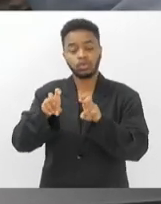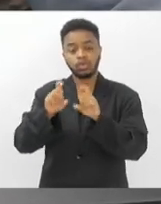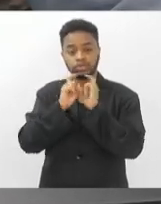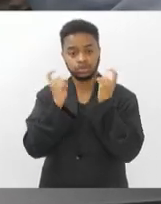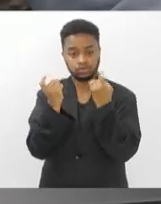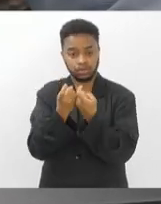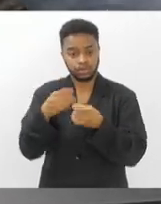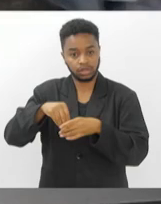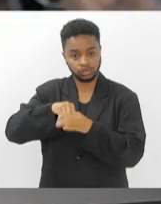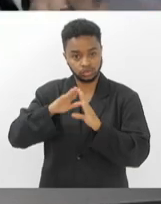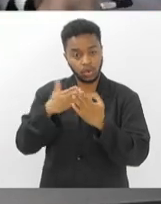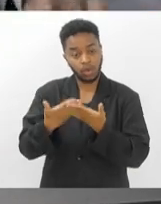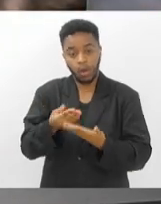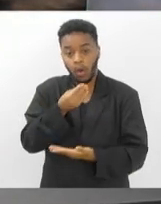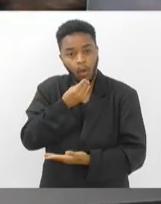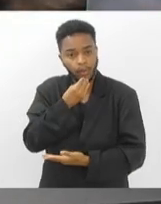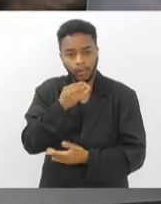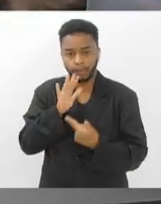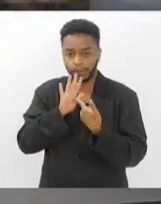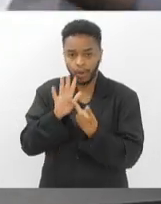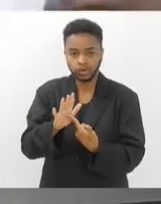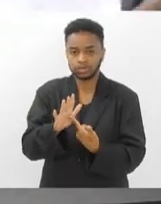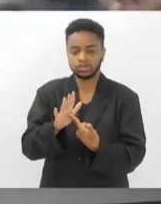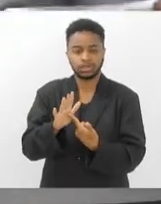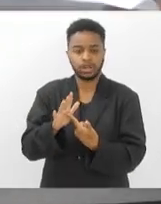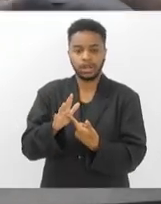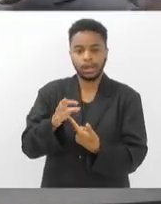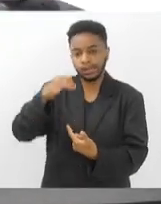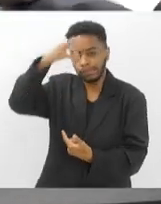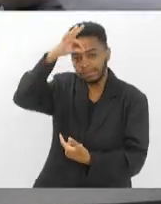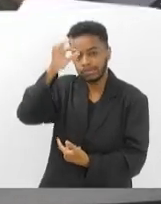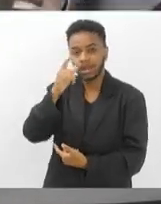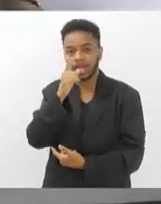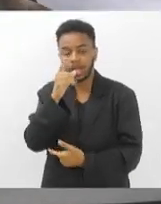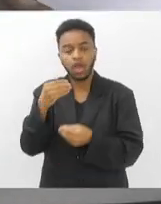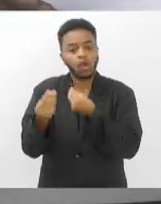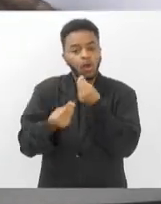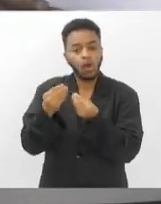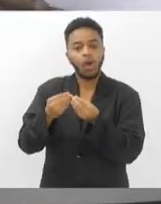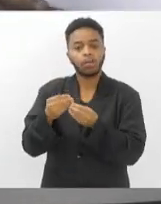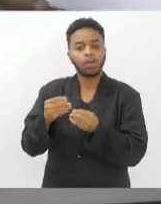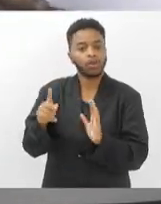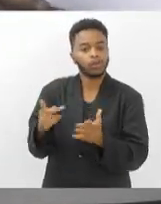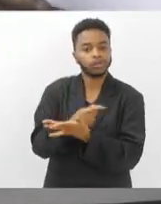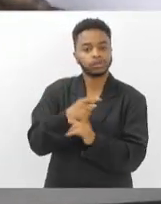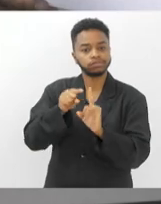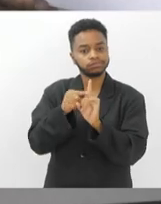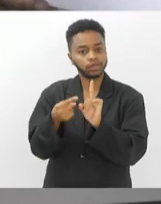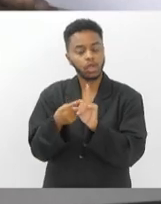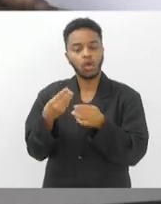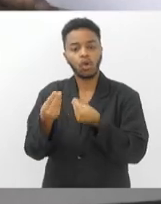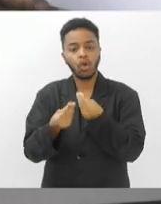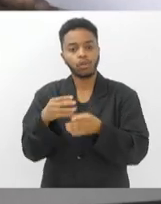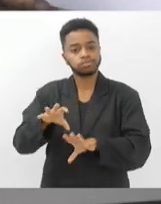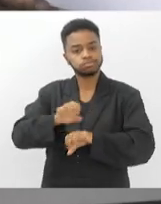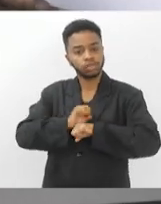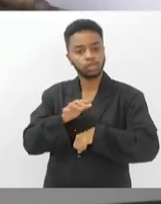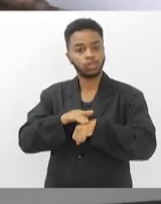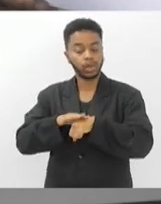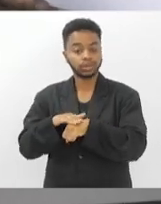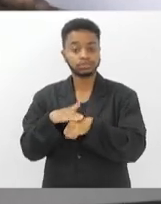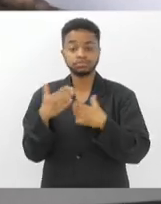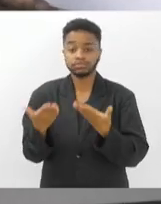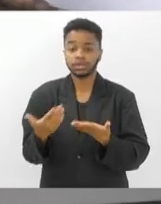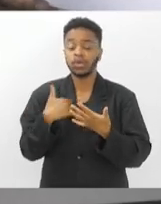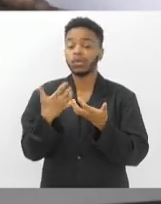estar se mostrando um órgão sexual, como é que engravida, como é que pega uma doença sexualmente transmissível. Então,